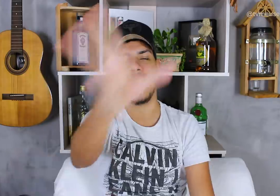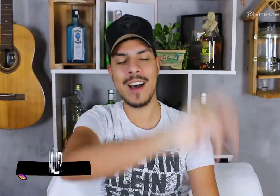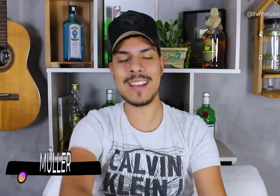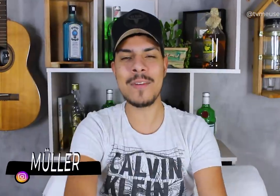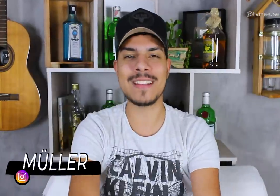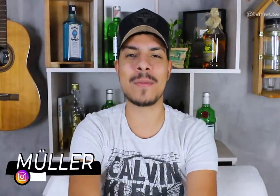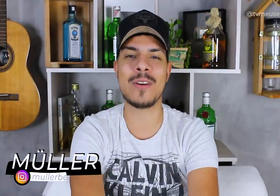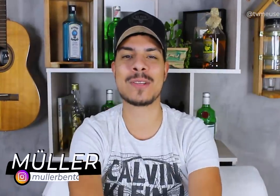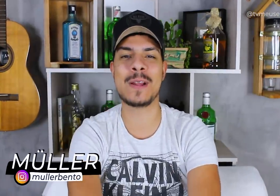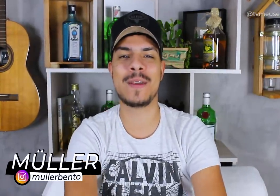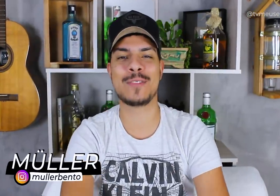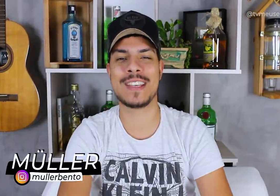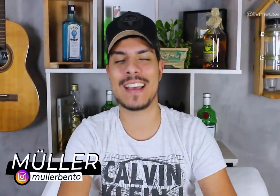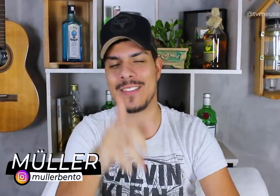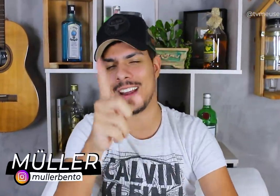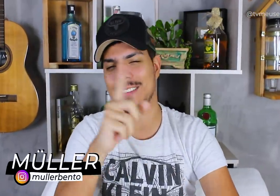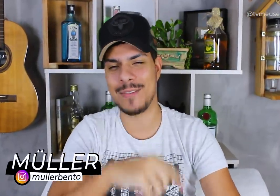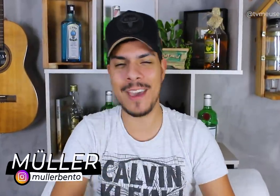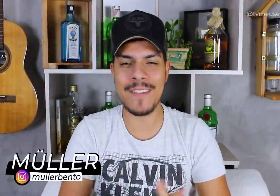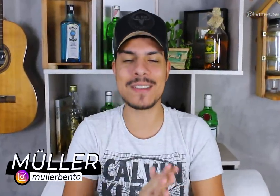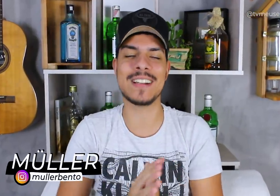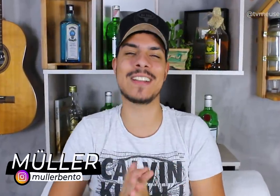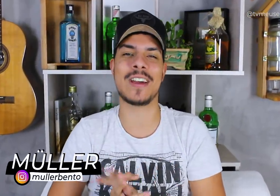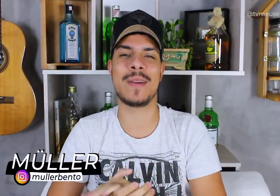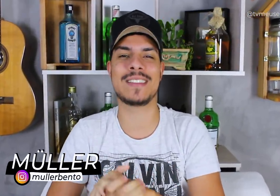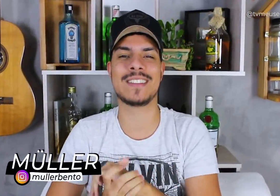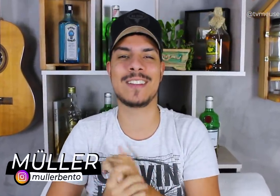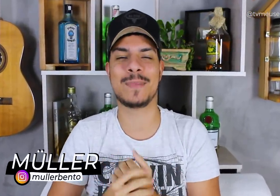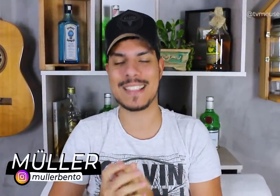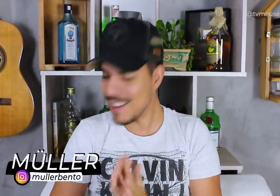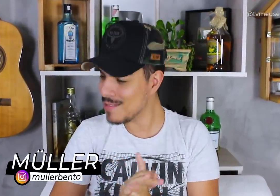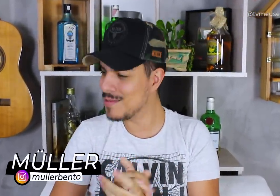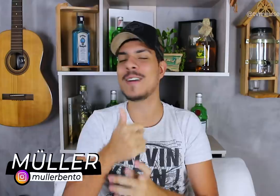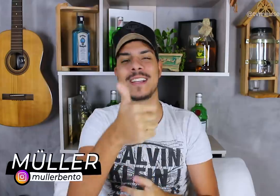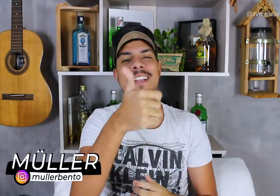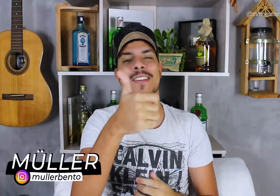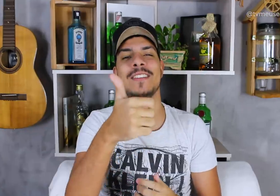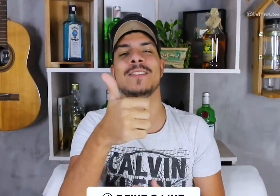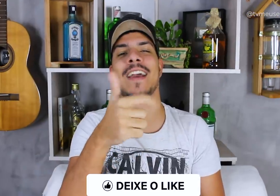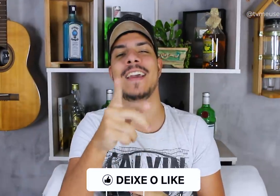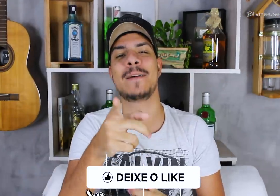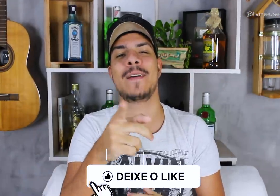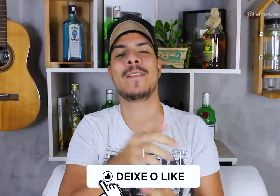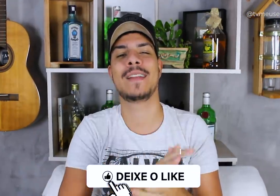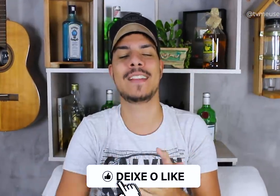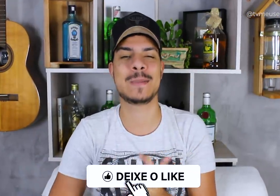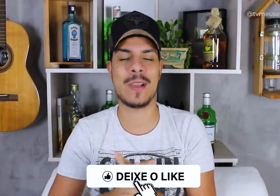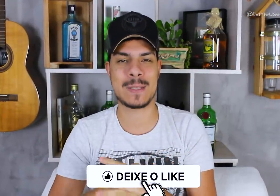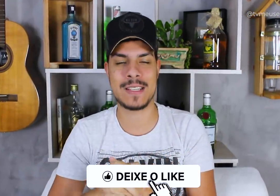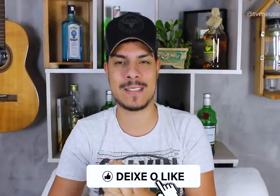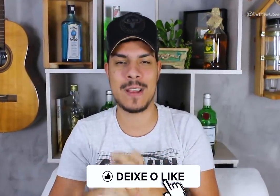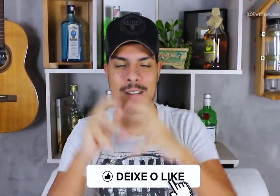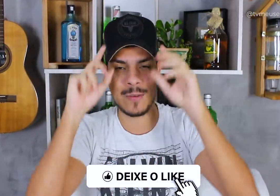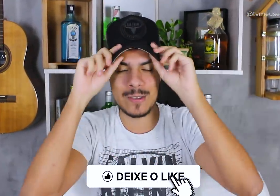vou. Ah, ô tremoneto, bom, eu sou o Melhor Bento, você está aqui no canal TV, meu sertanejo, canal mais sertanejo do Brasil. Vamos lá, já vai deixando o dedo no like aí, rapaz, vamos bater 10